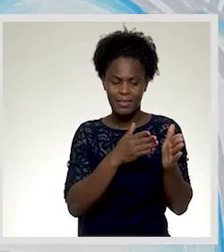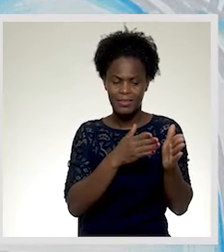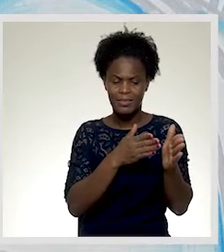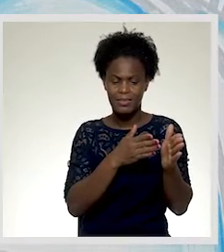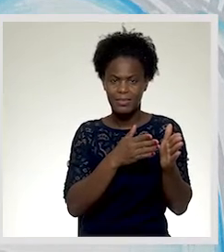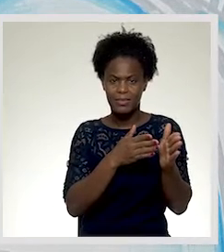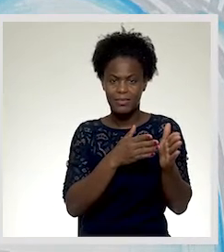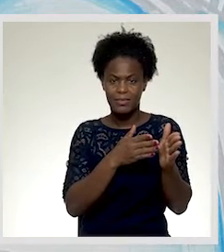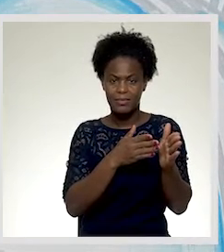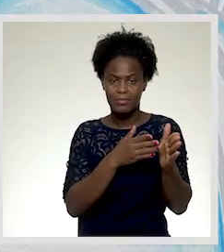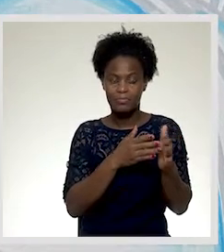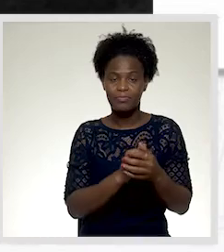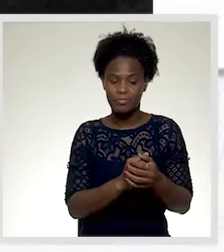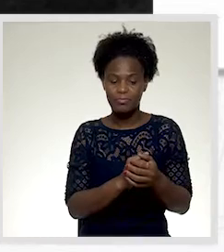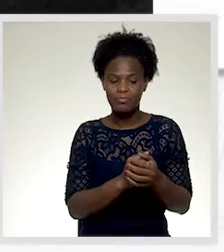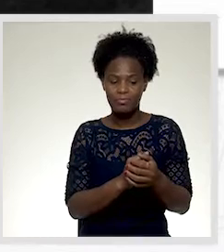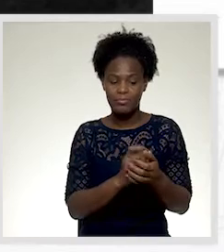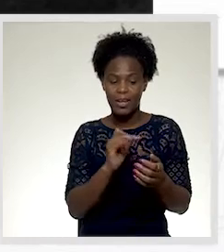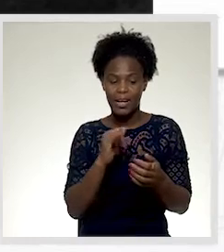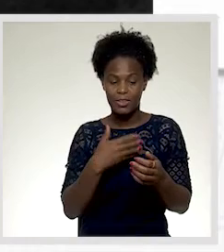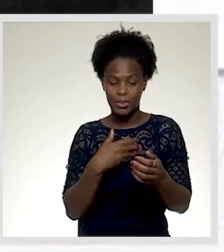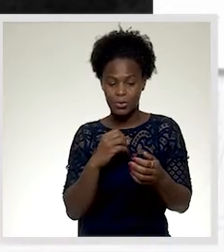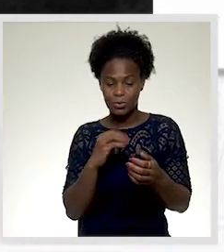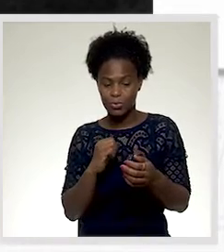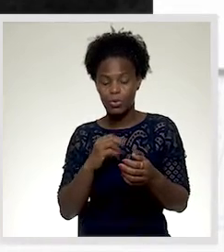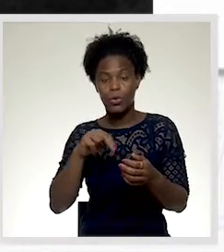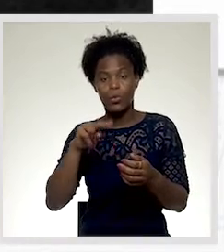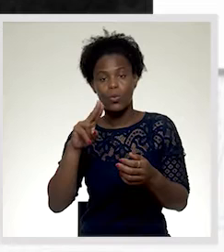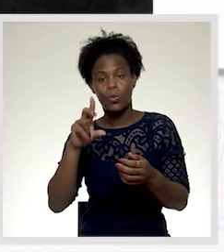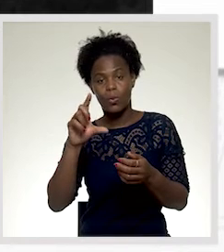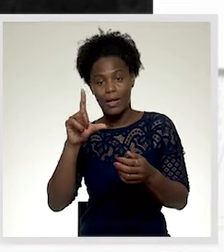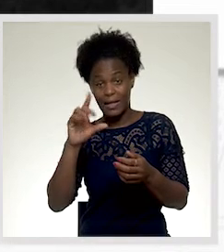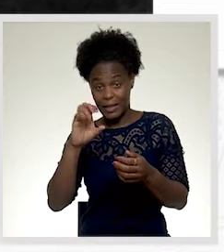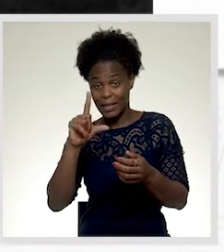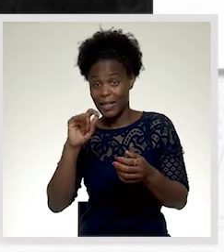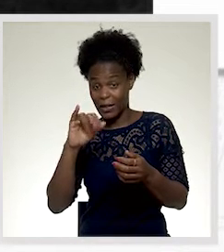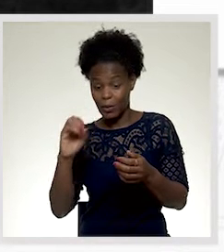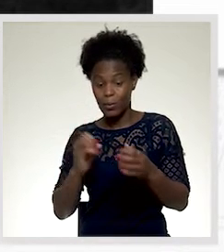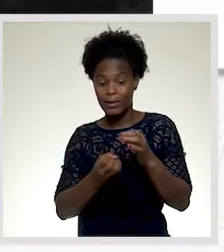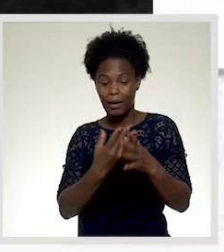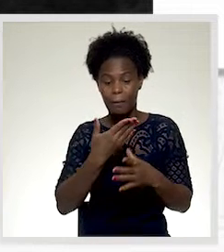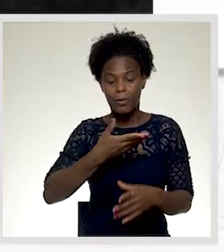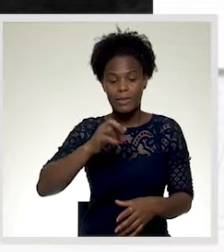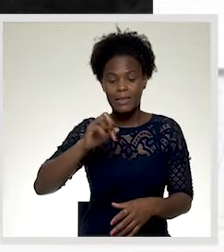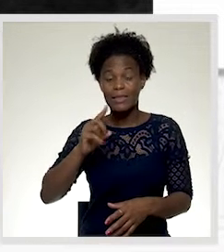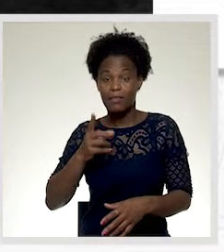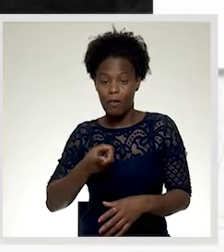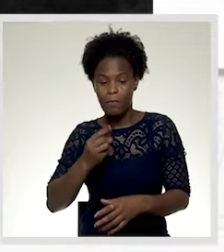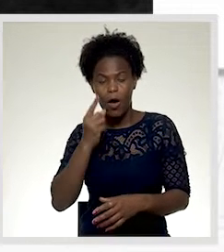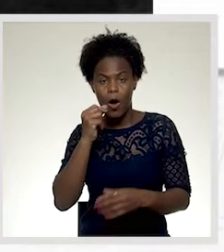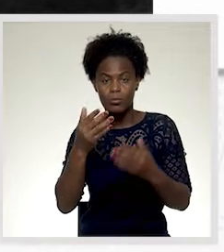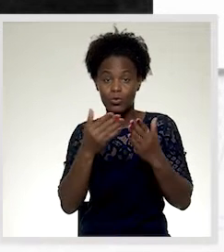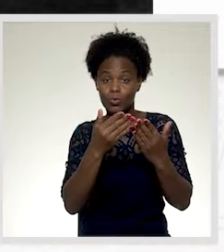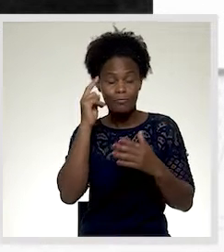era até aqui. Os ácidos nucleicos foram descobertos em 1869 pelo bioquímico suíço